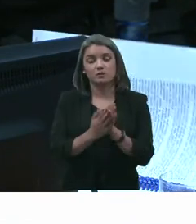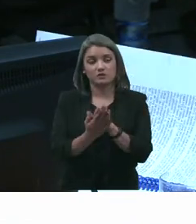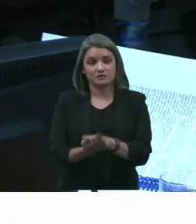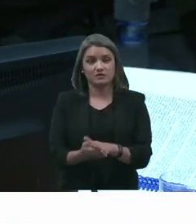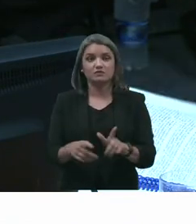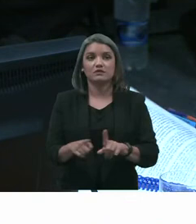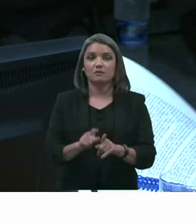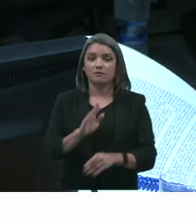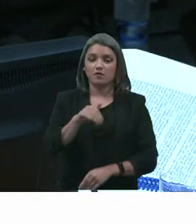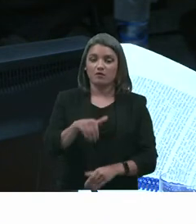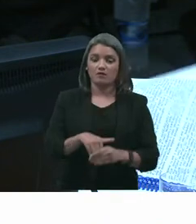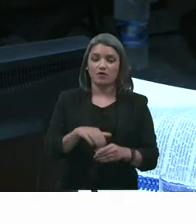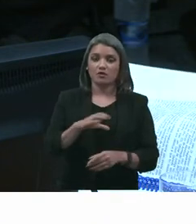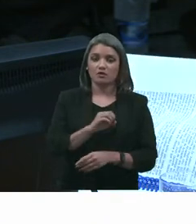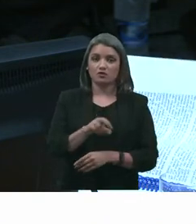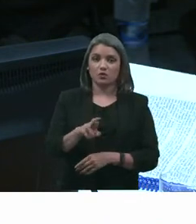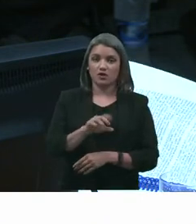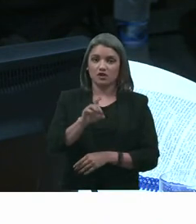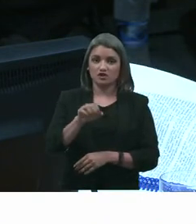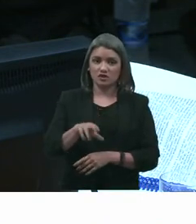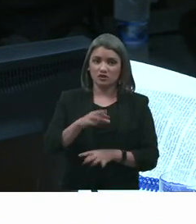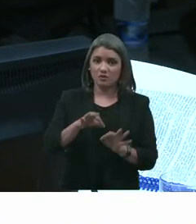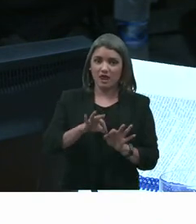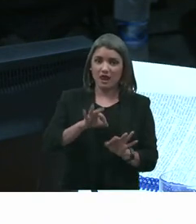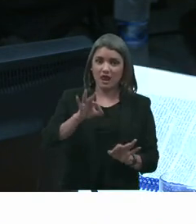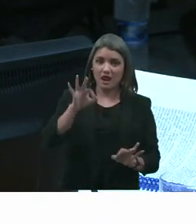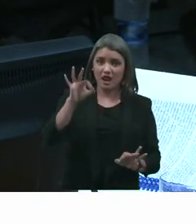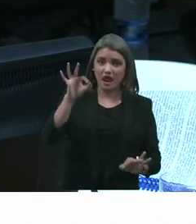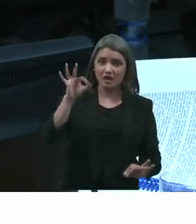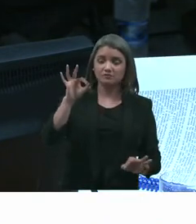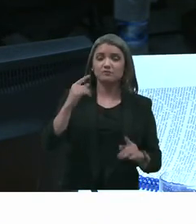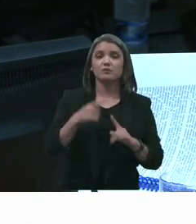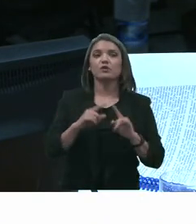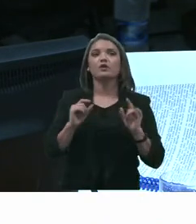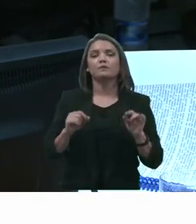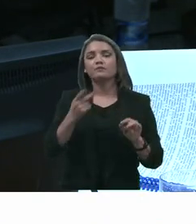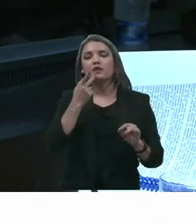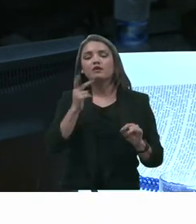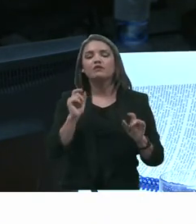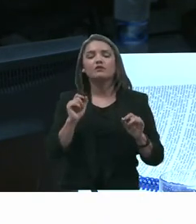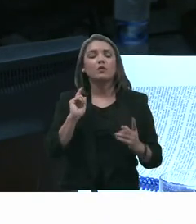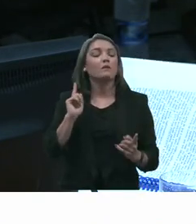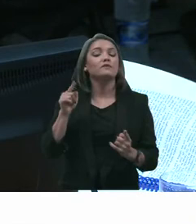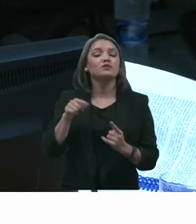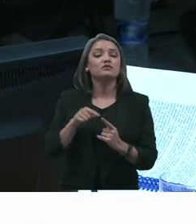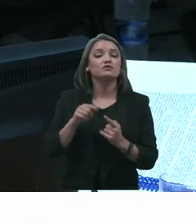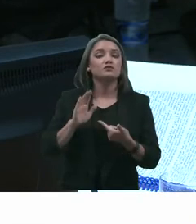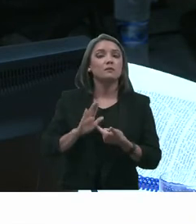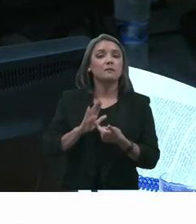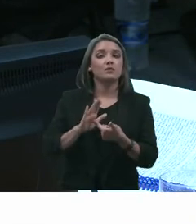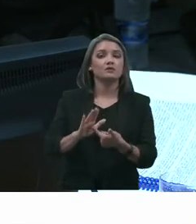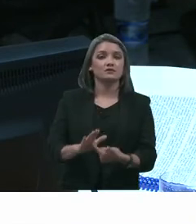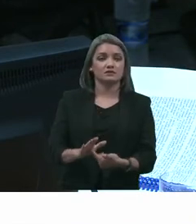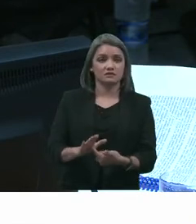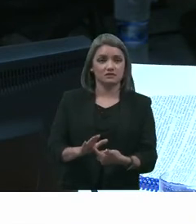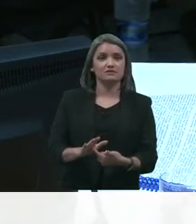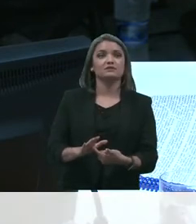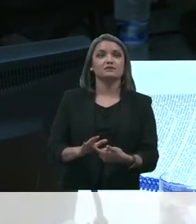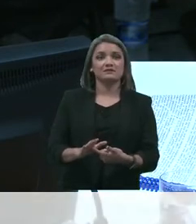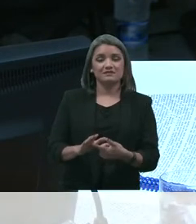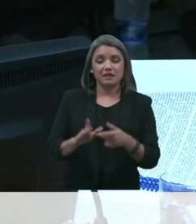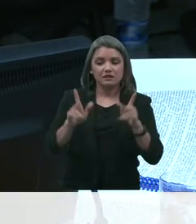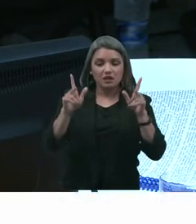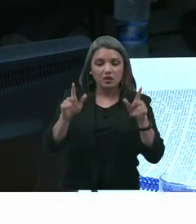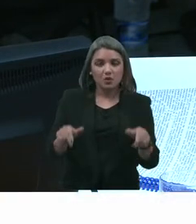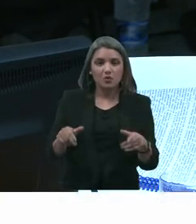do corregedor foi extenso, onde se disse, no intuito de demonstrar a identidade de figuras entre a